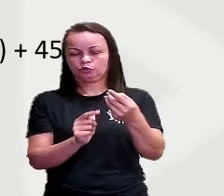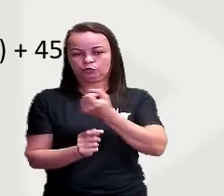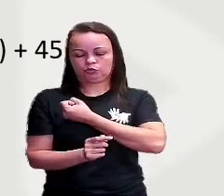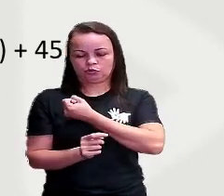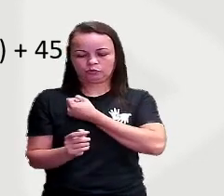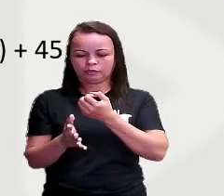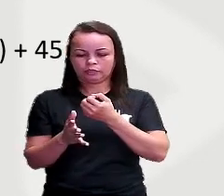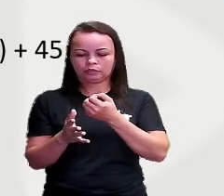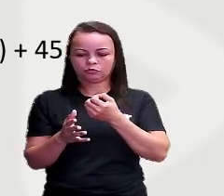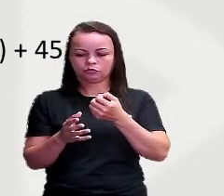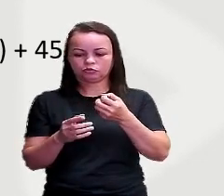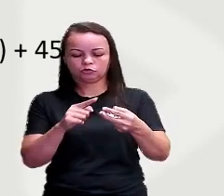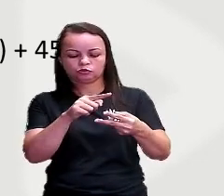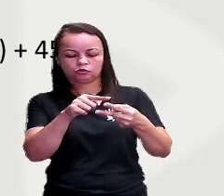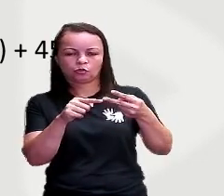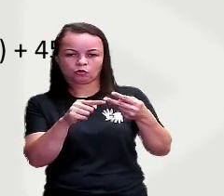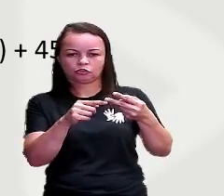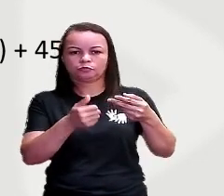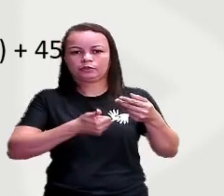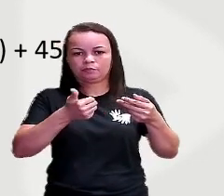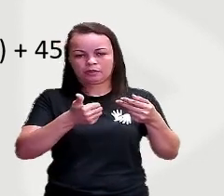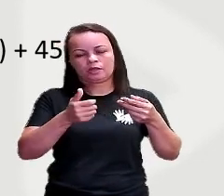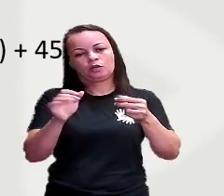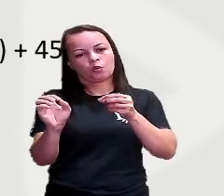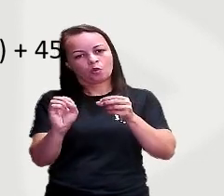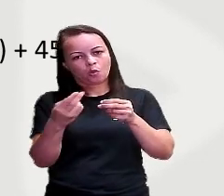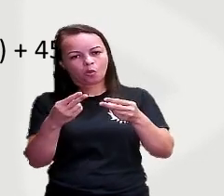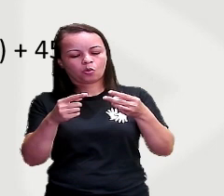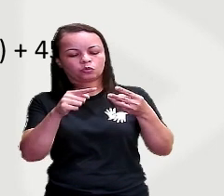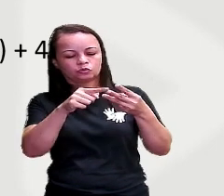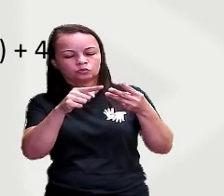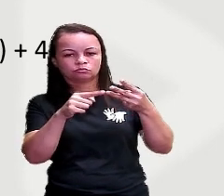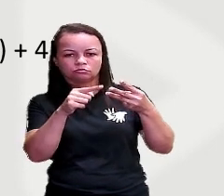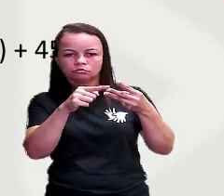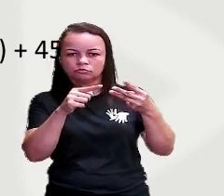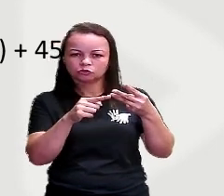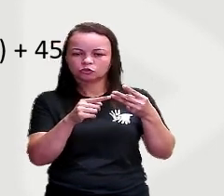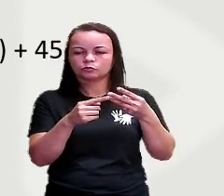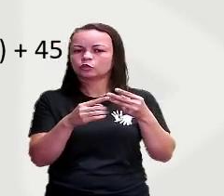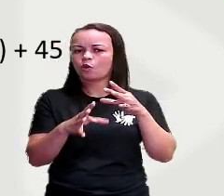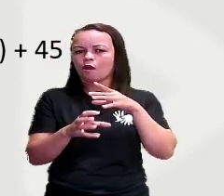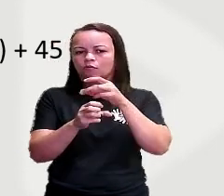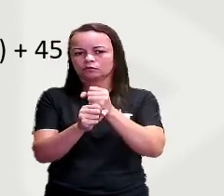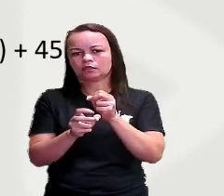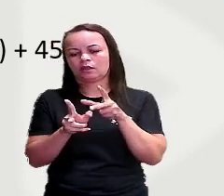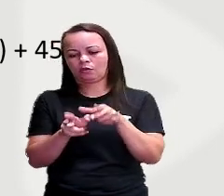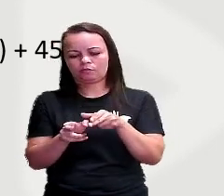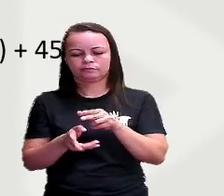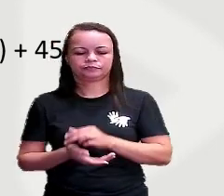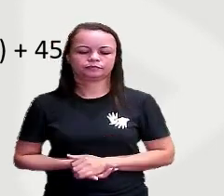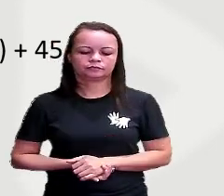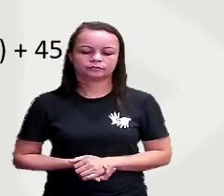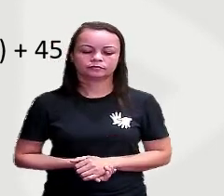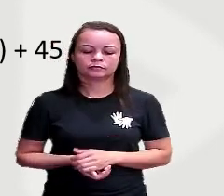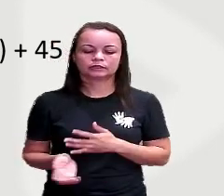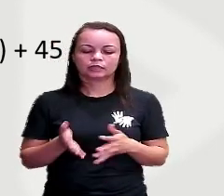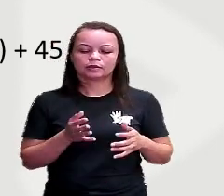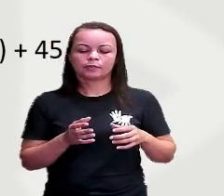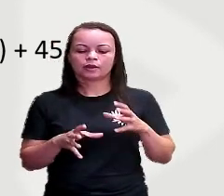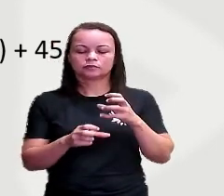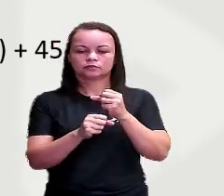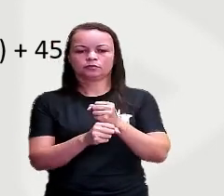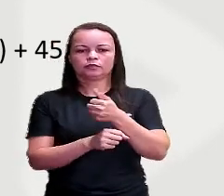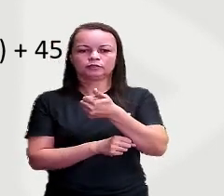2 primeiros ou os 2 últimos, obtemos resultados iguais. Então, vamos lá. Para somar